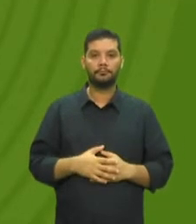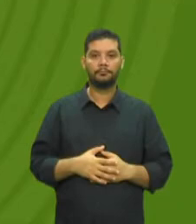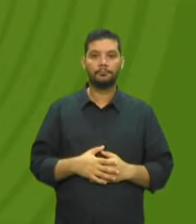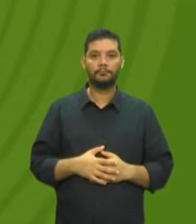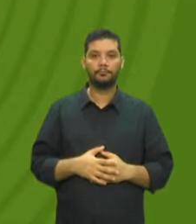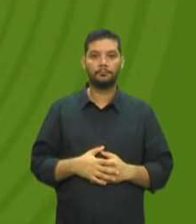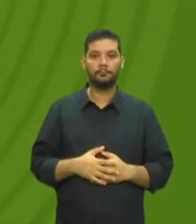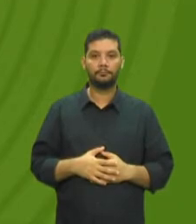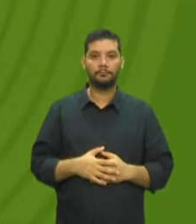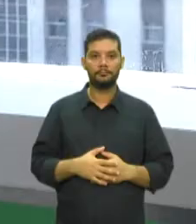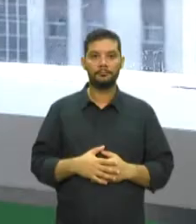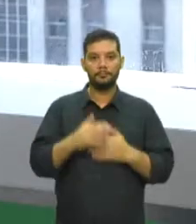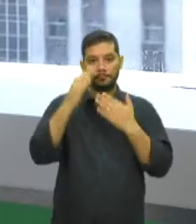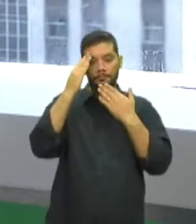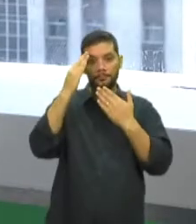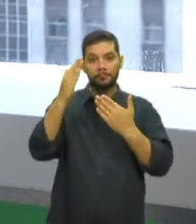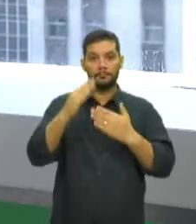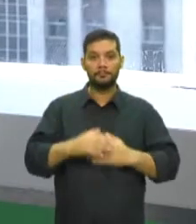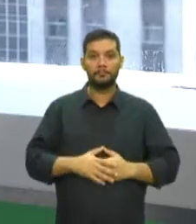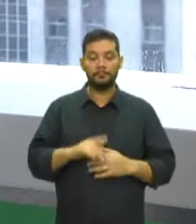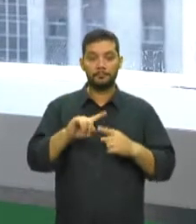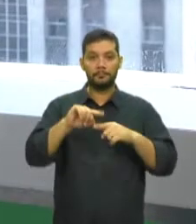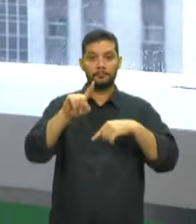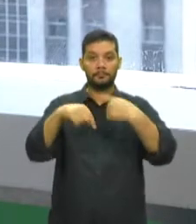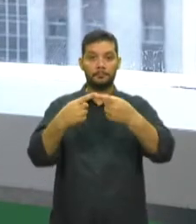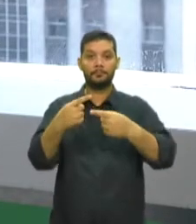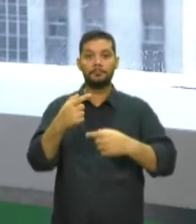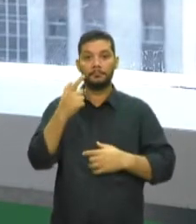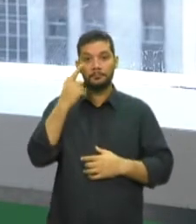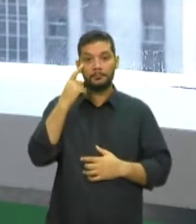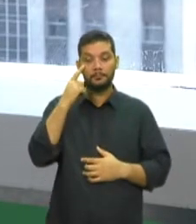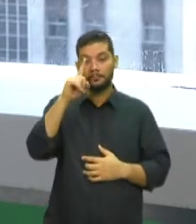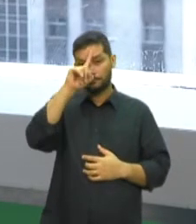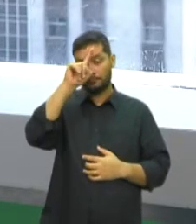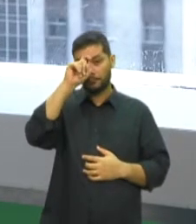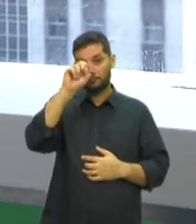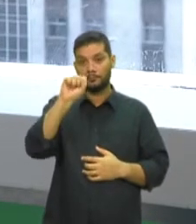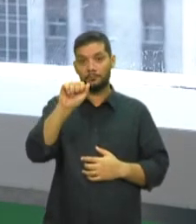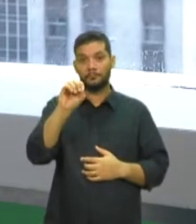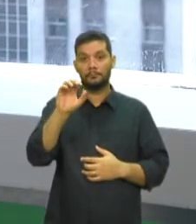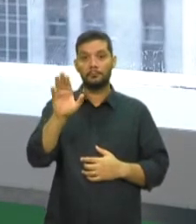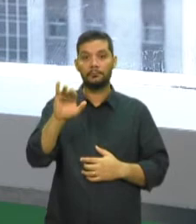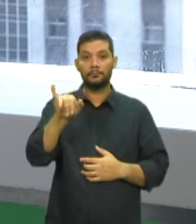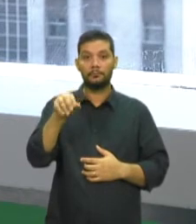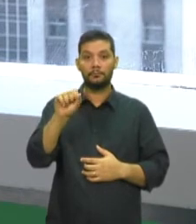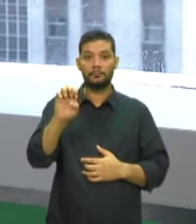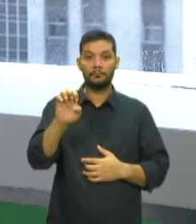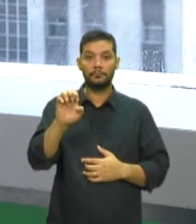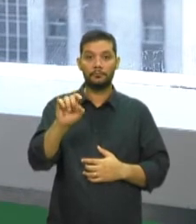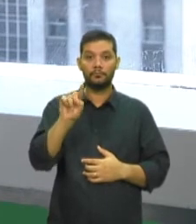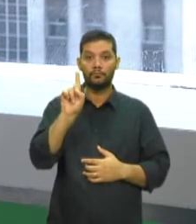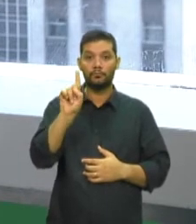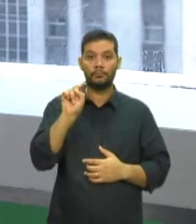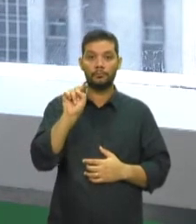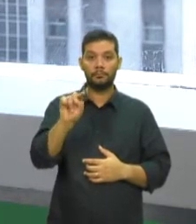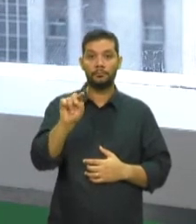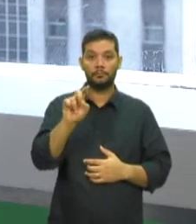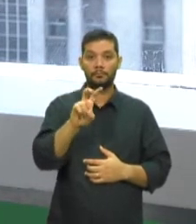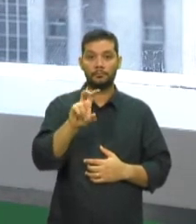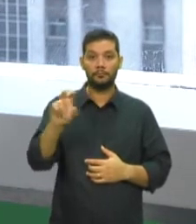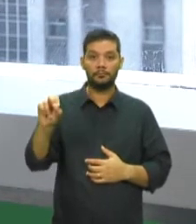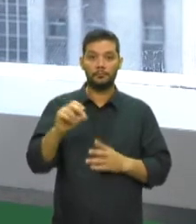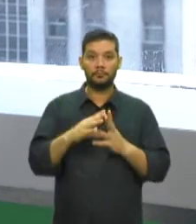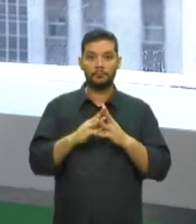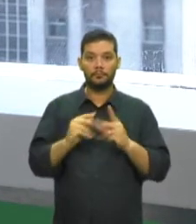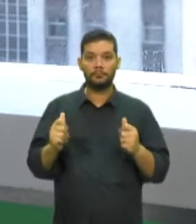suas informações. Veja a seguir, o Hospital São José comemora a marca de 1.500 pacientes